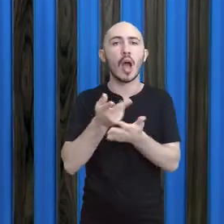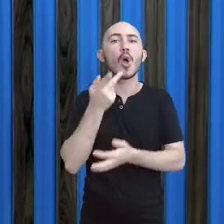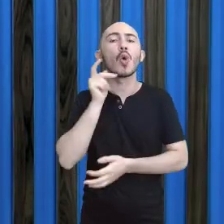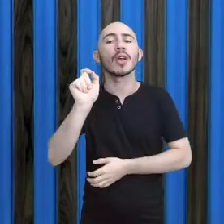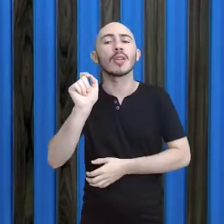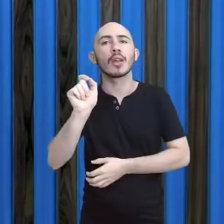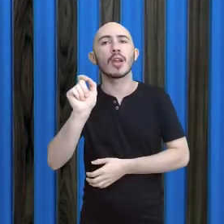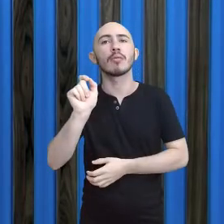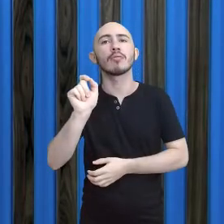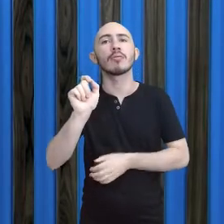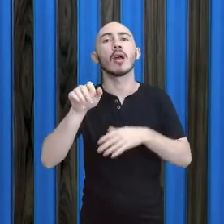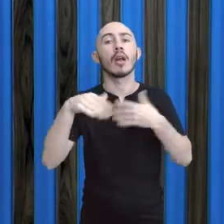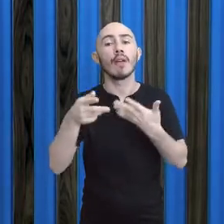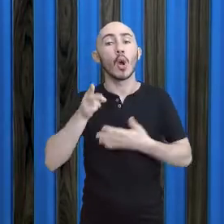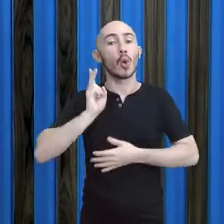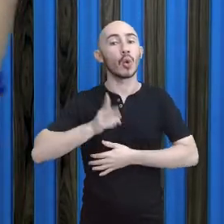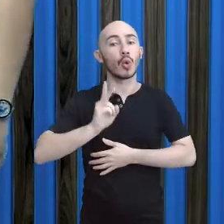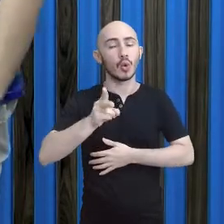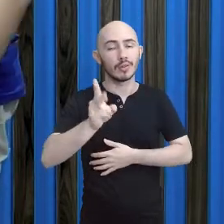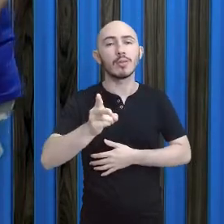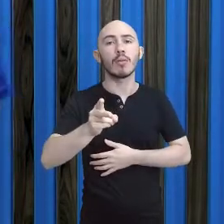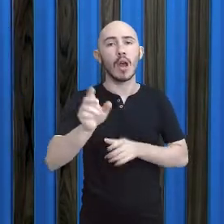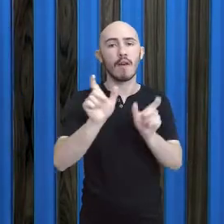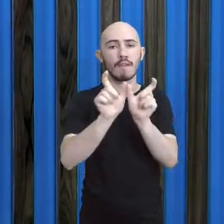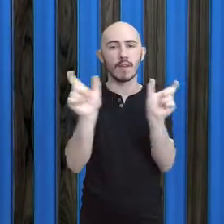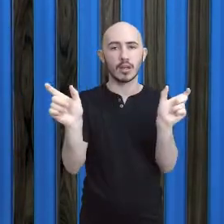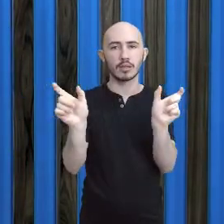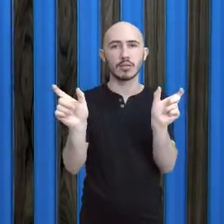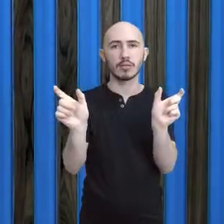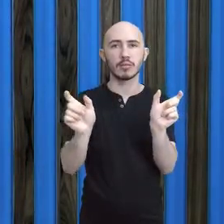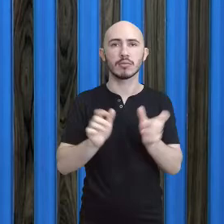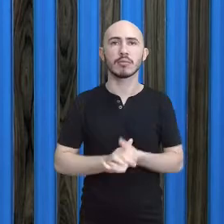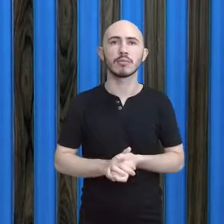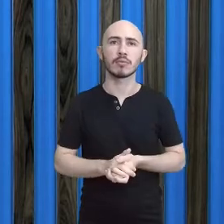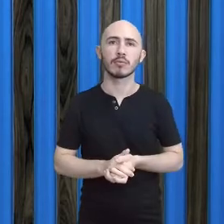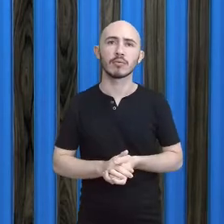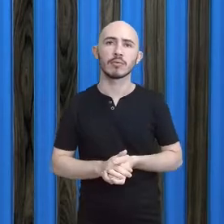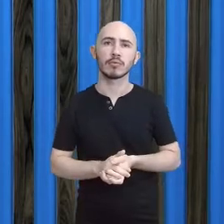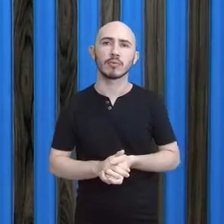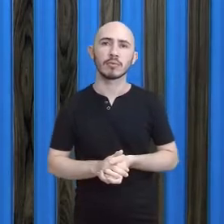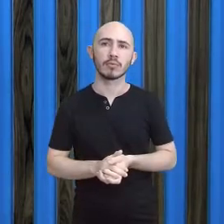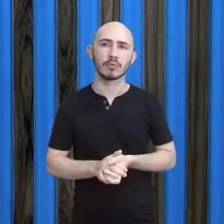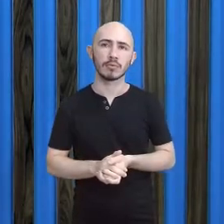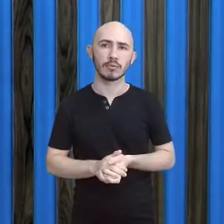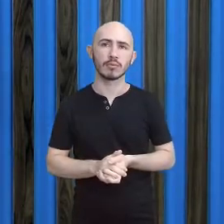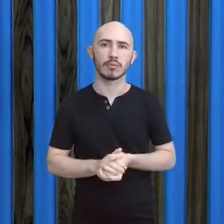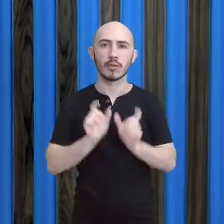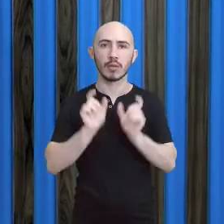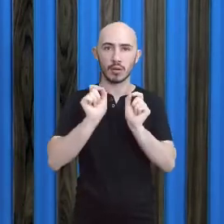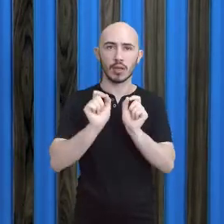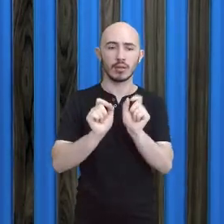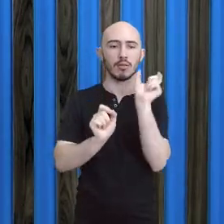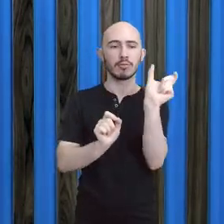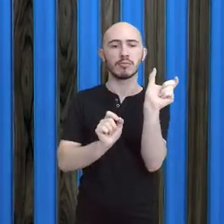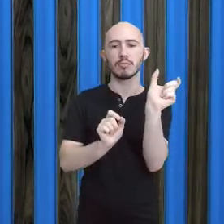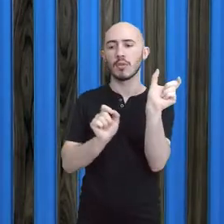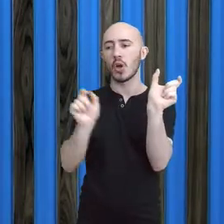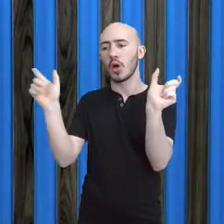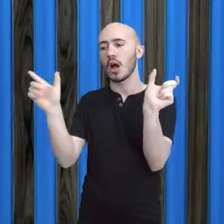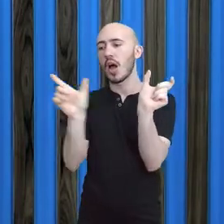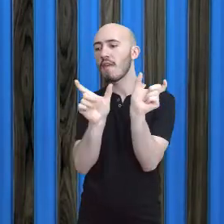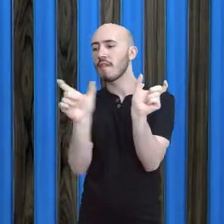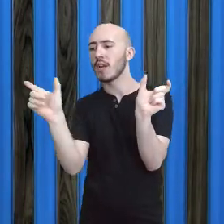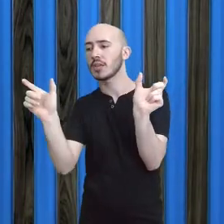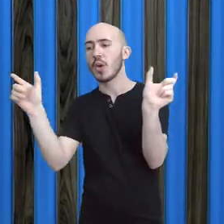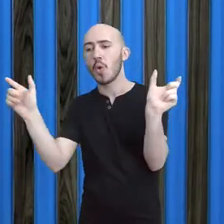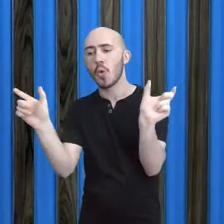vai continuar a frase com o seu is aqui. Ó, vai fazer assim, ó. Até aqui, tá certo? Se eu